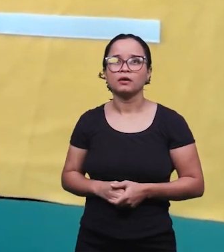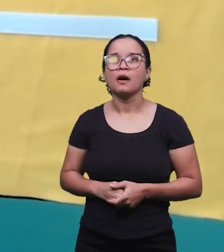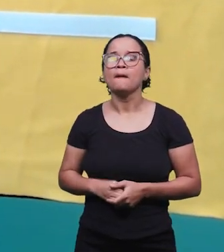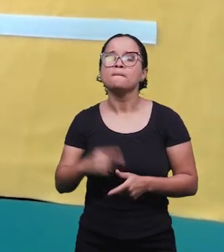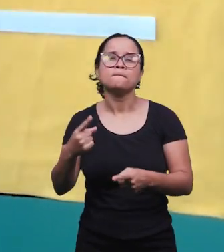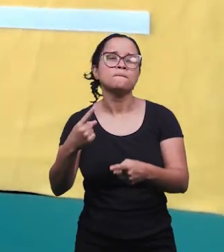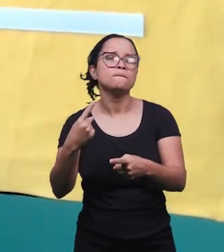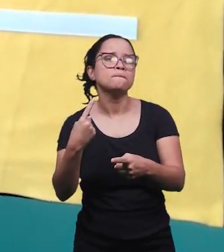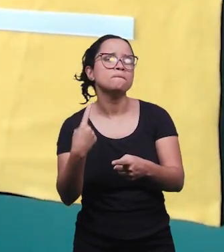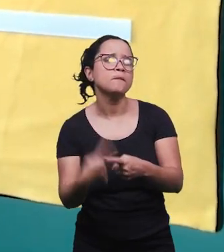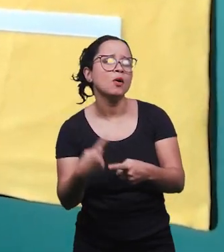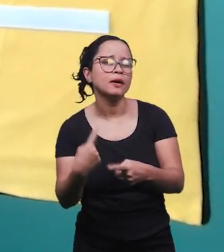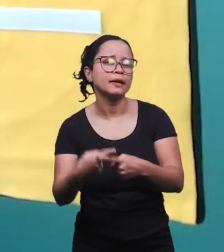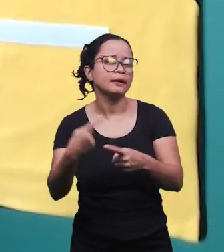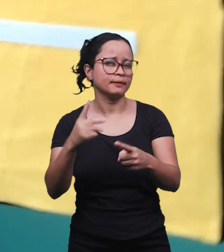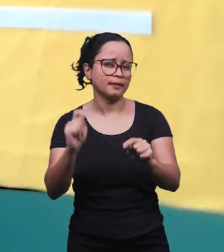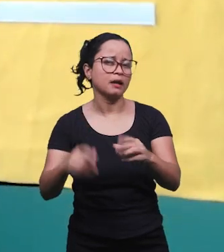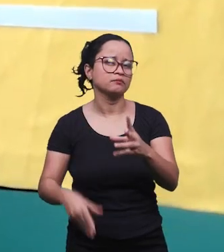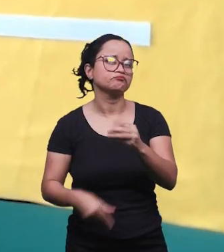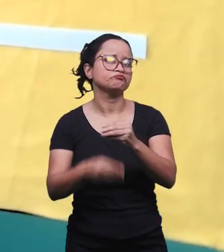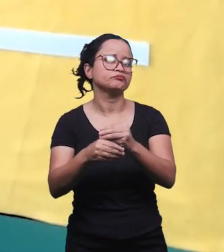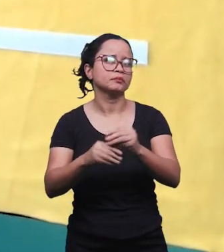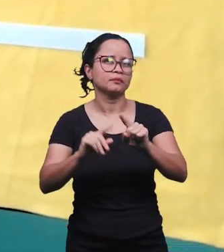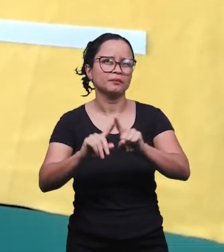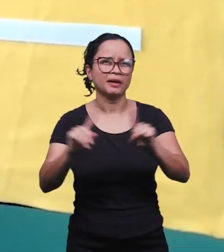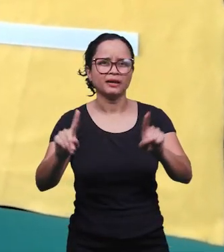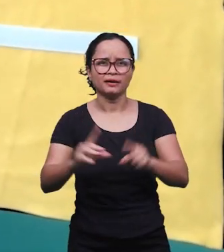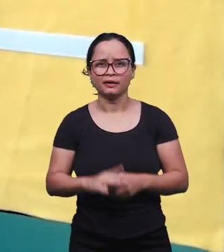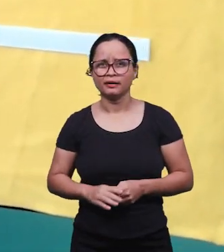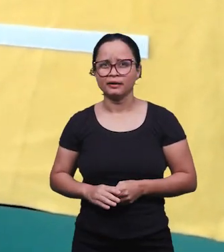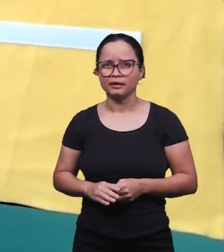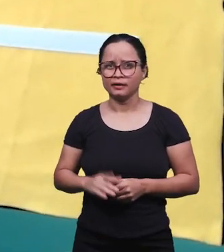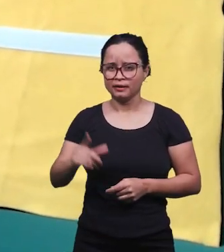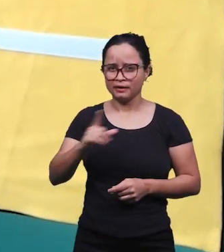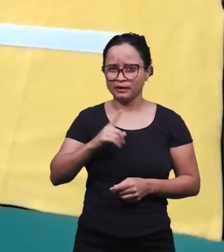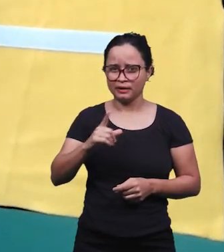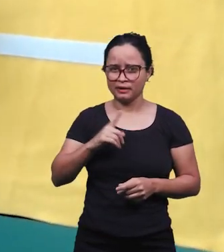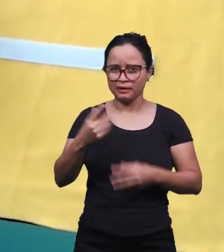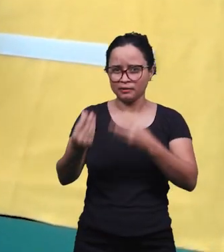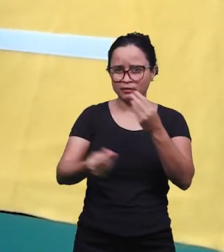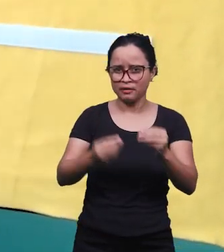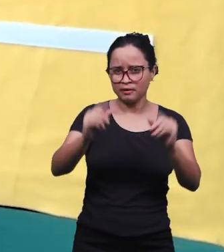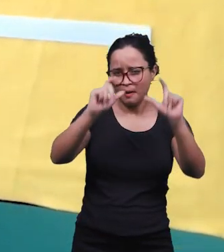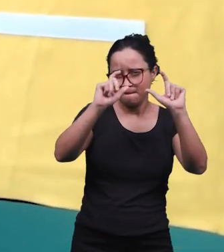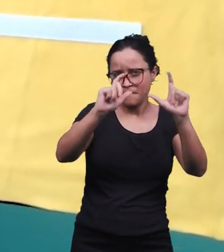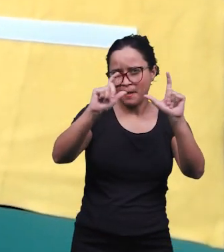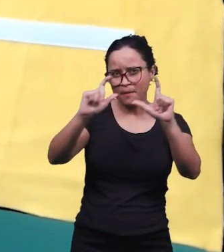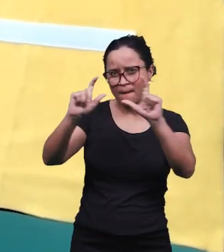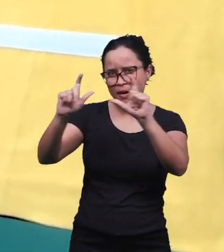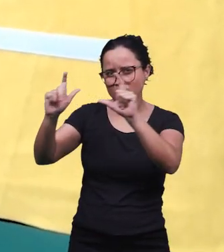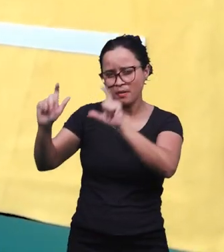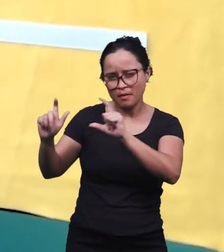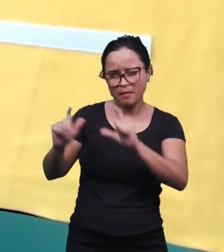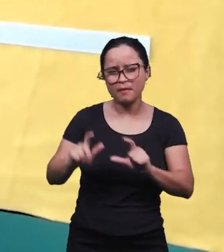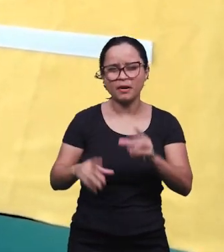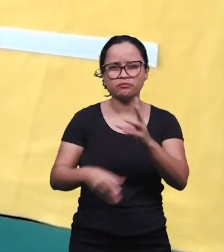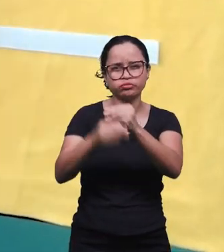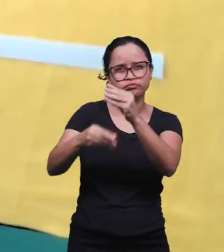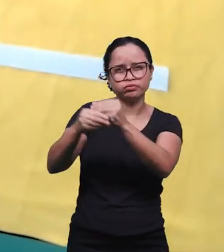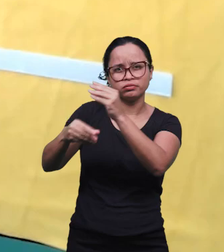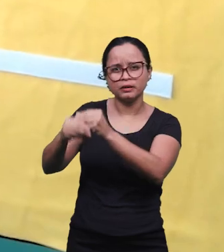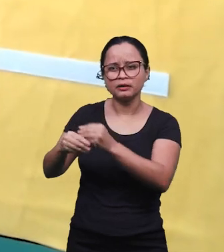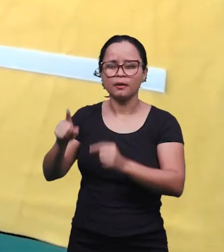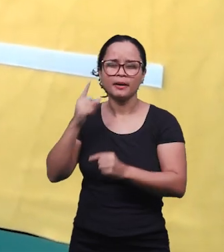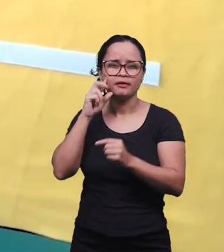o porquê, Também. Só que acrescentar mais elementos é sempre pensando assim,